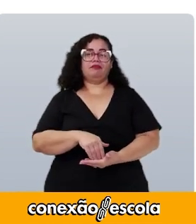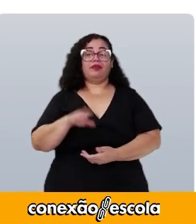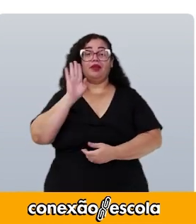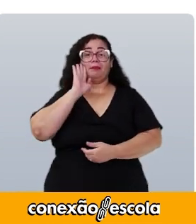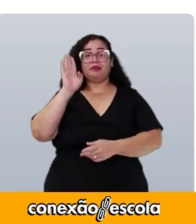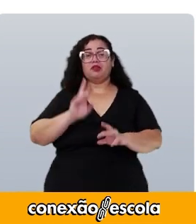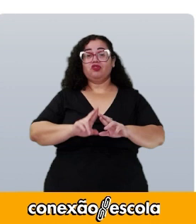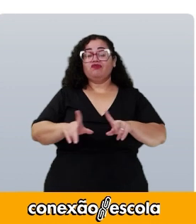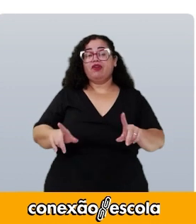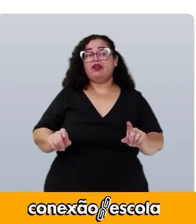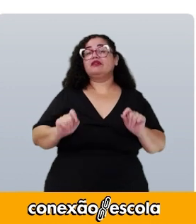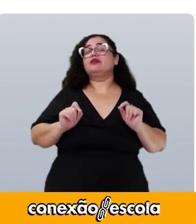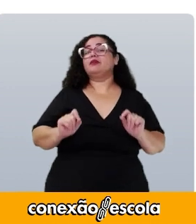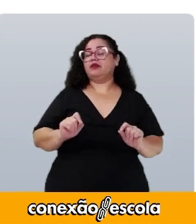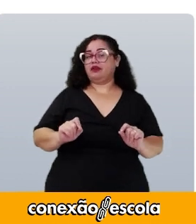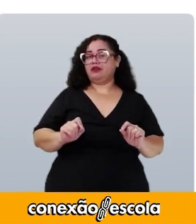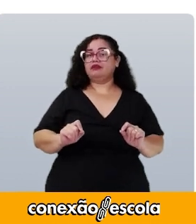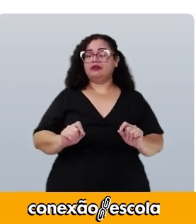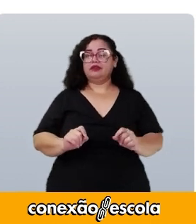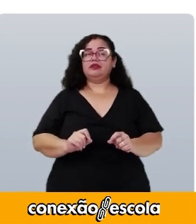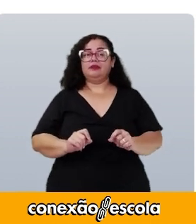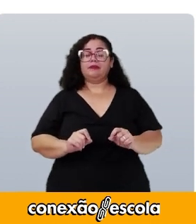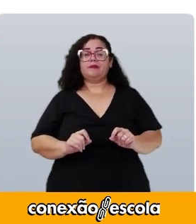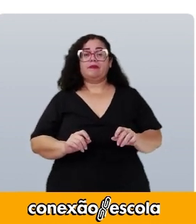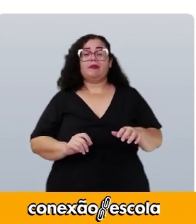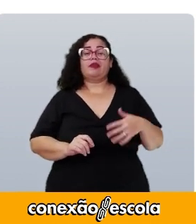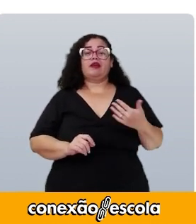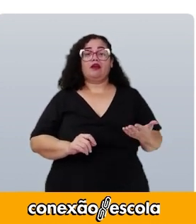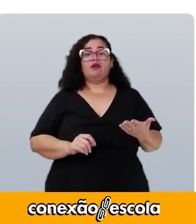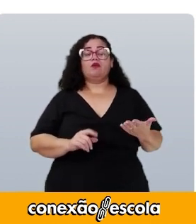principal diferença é que, enquanto